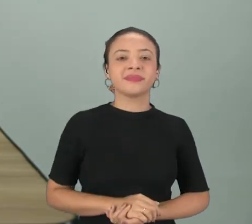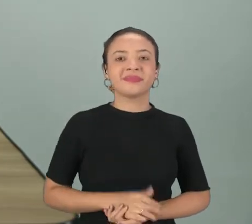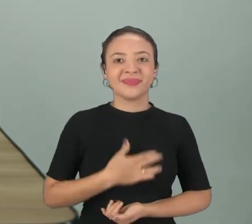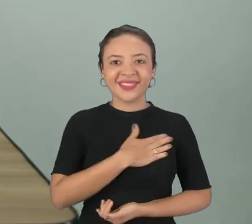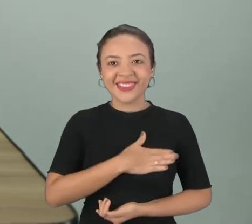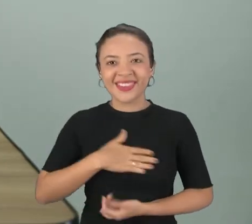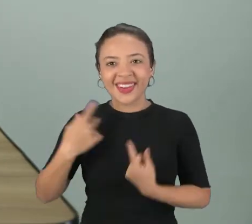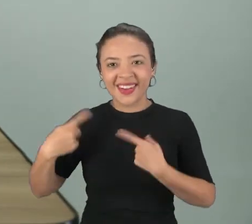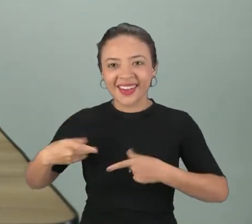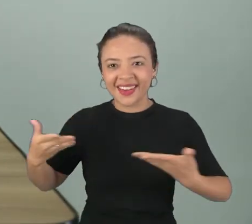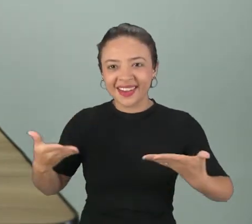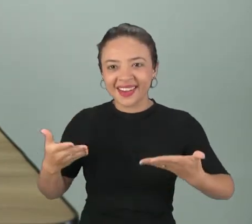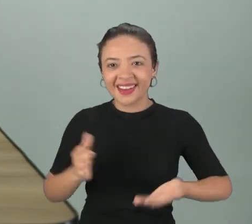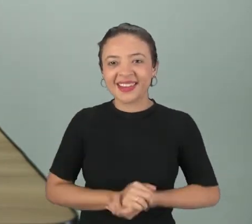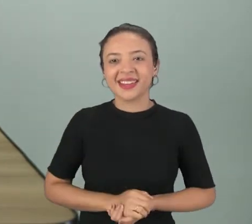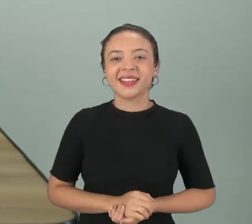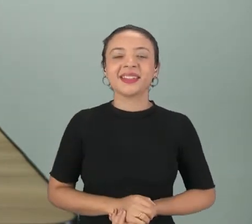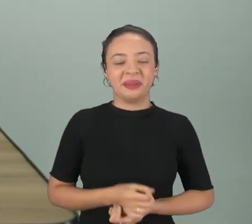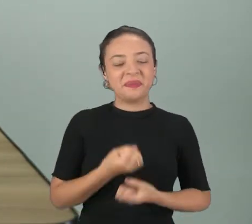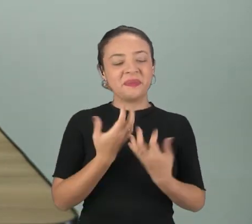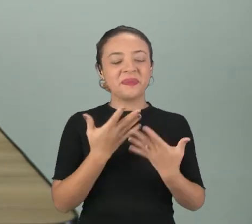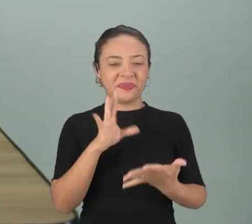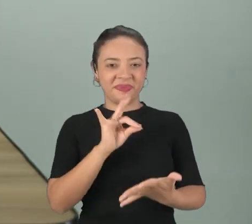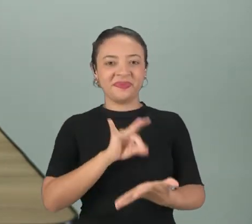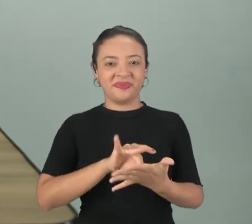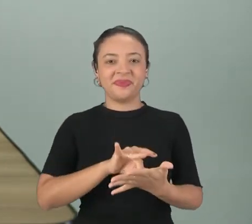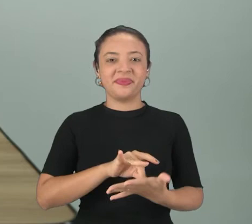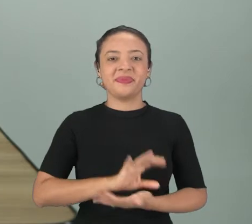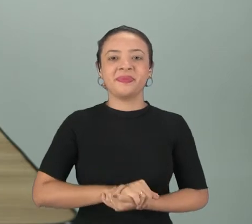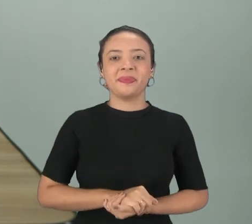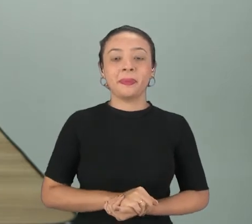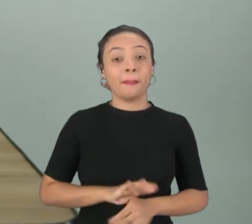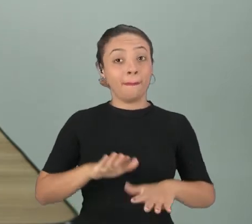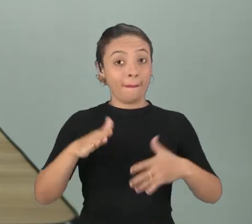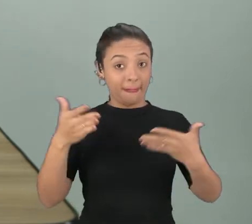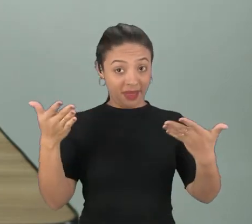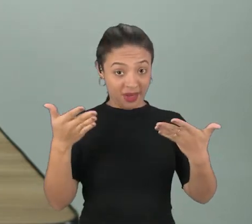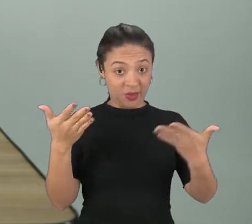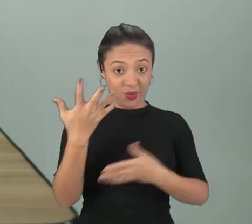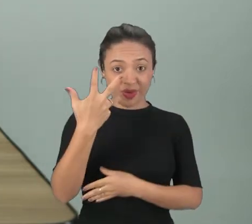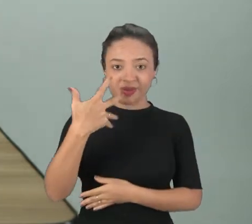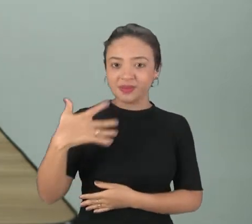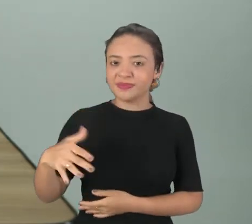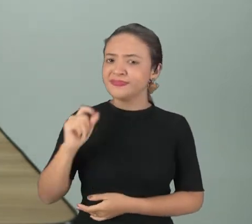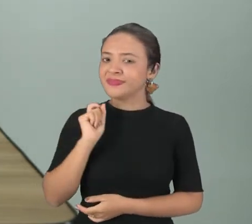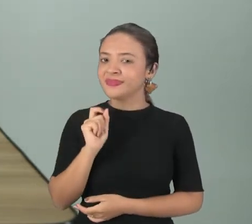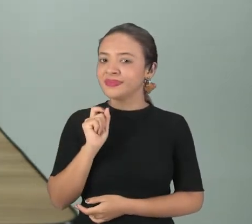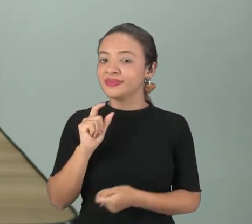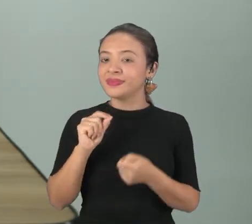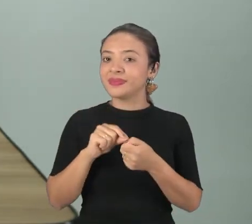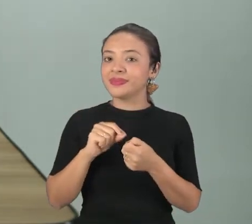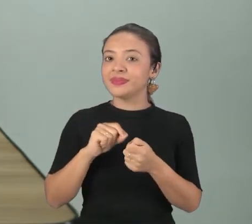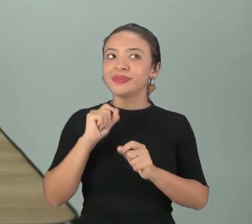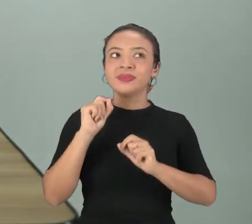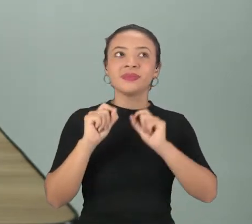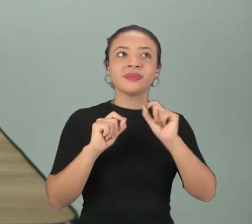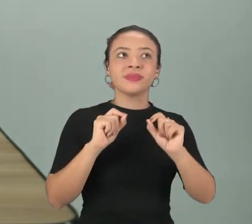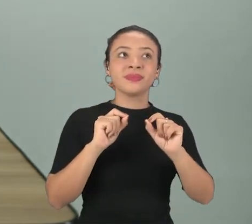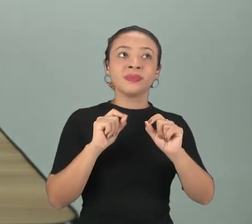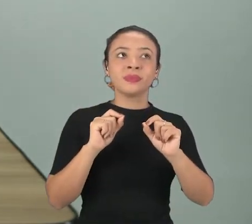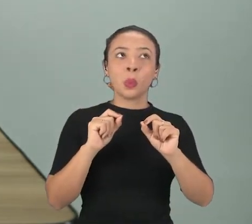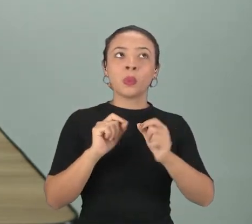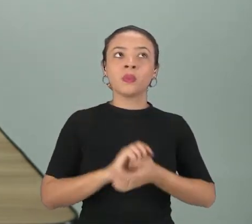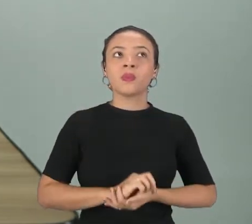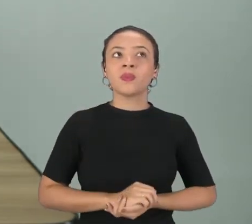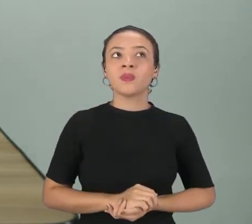gostaram desse desafio muito bom não é mesmo agora crianças nós vamos realizar